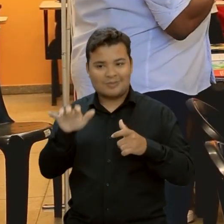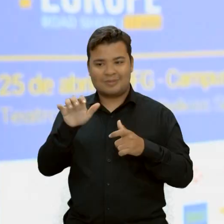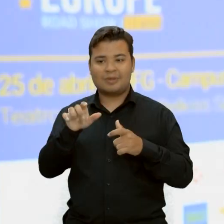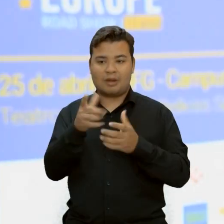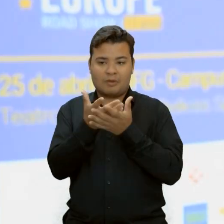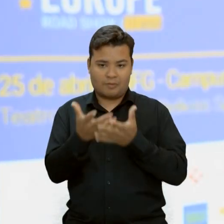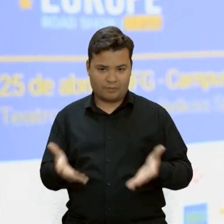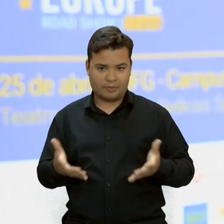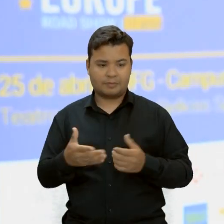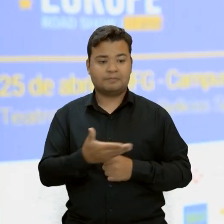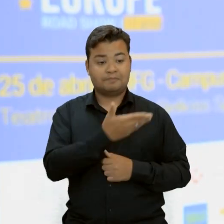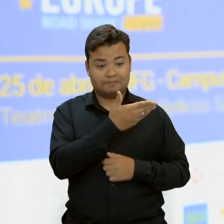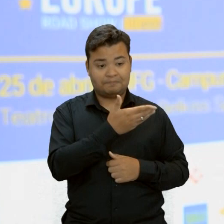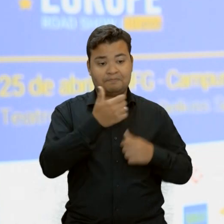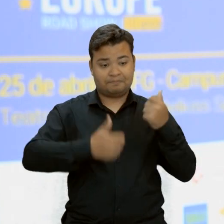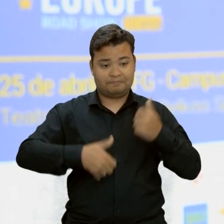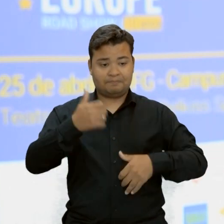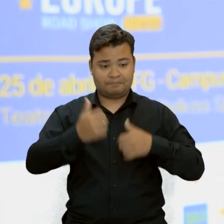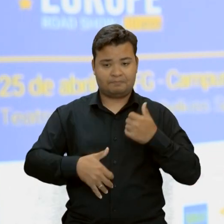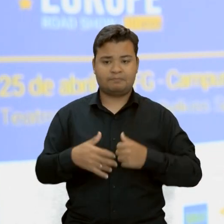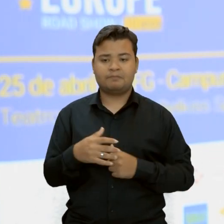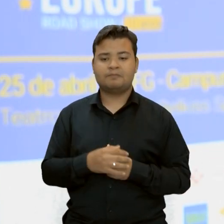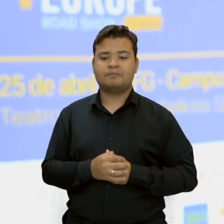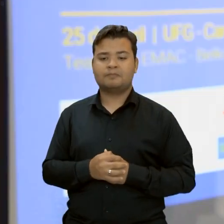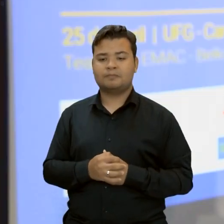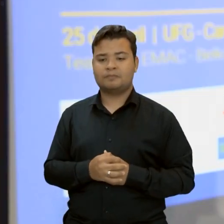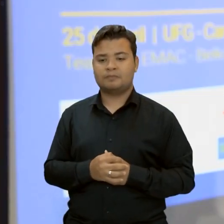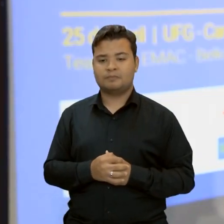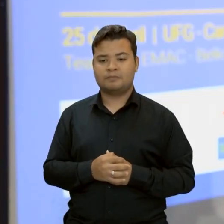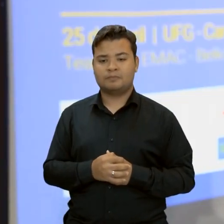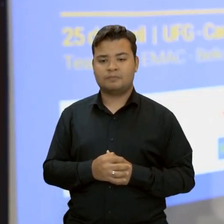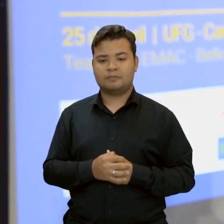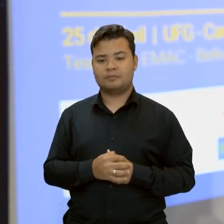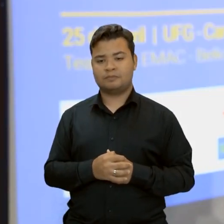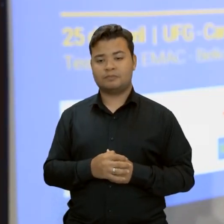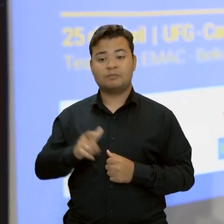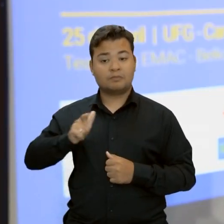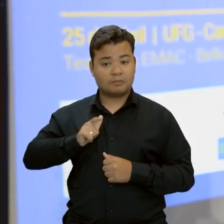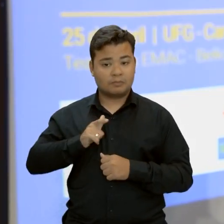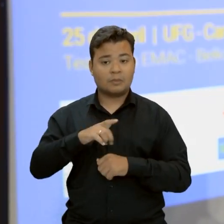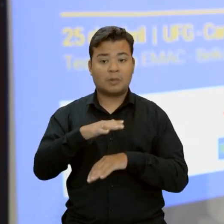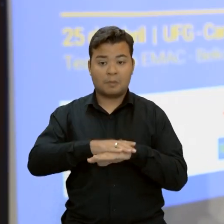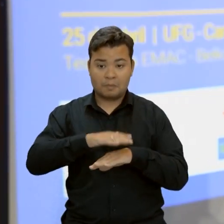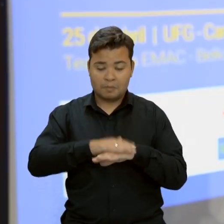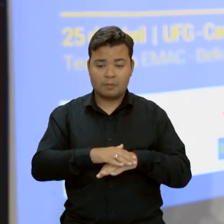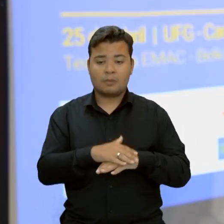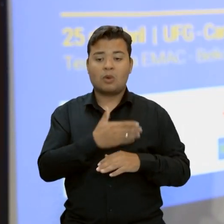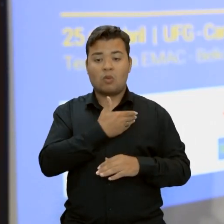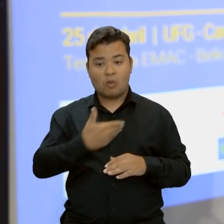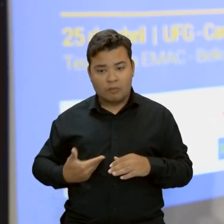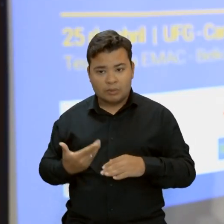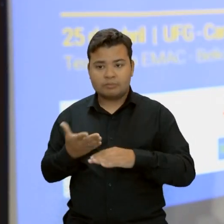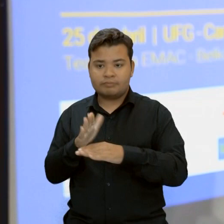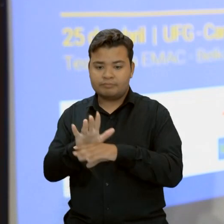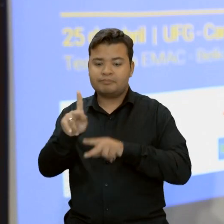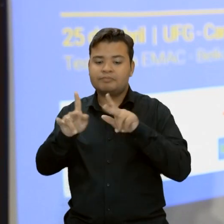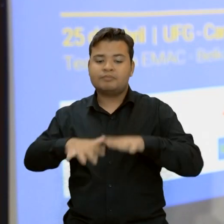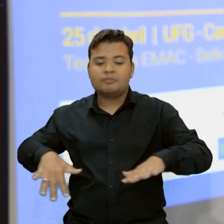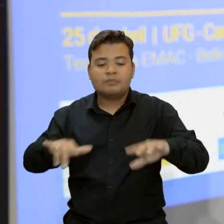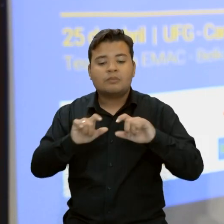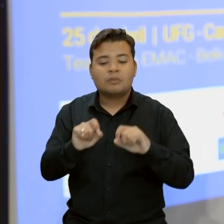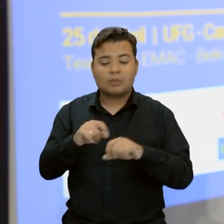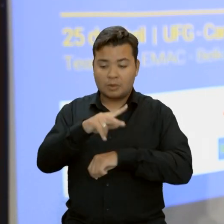como conta Robson Vieira, presidente da FAPEG. E uma das políticas públicas importantes para a gente é a